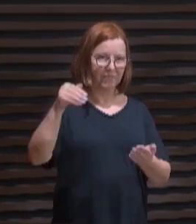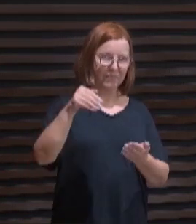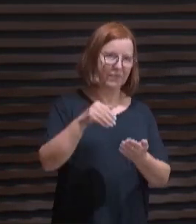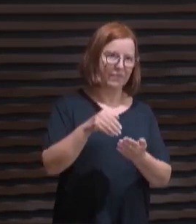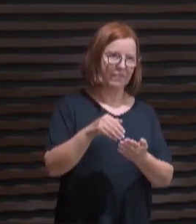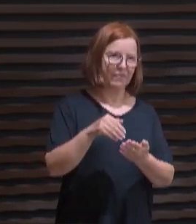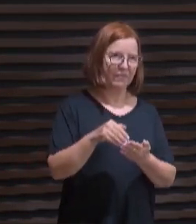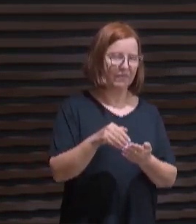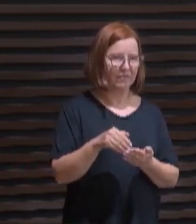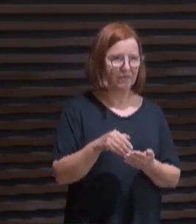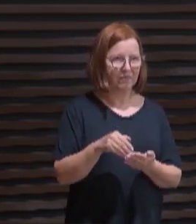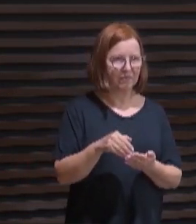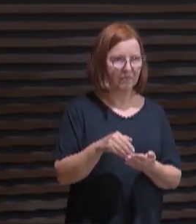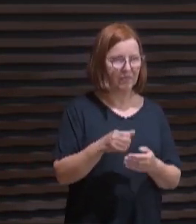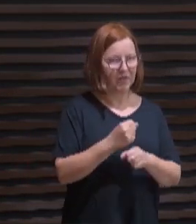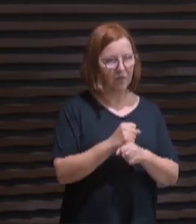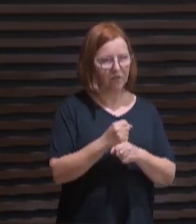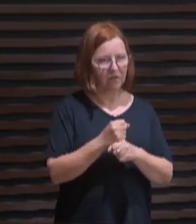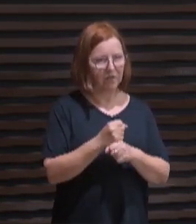assim, historicamente, até o ano